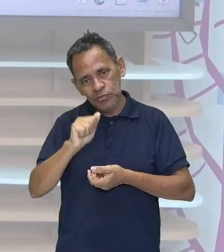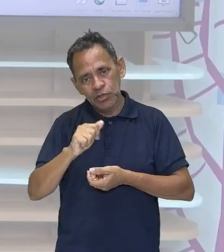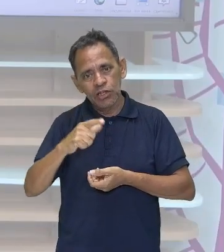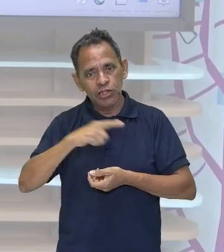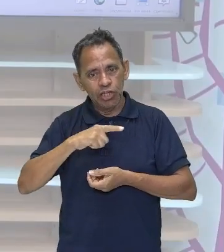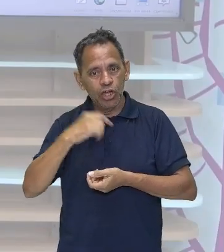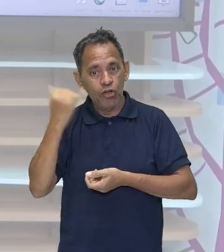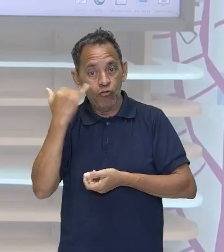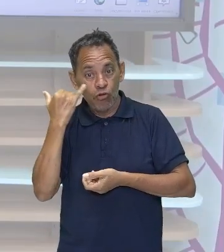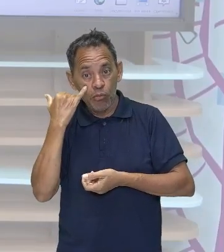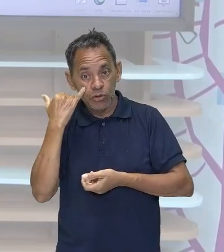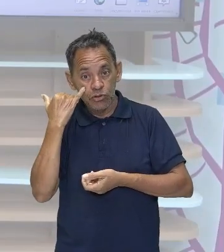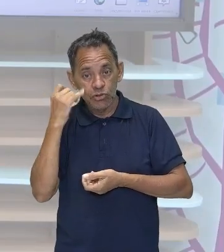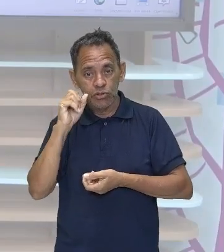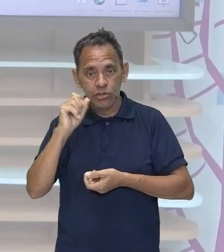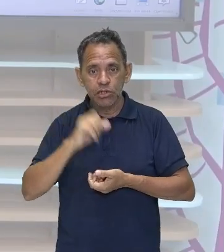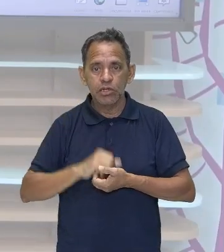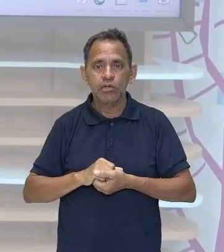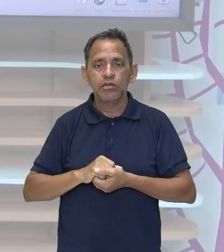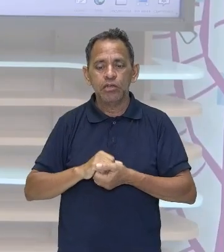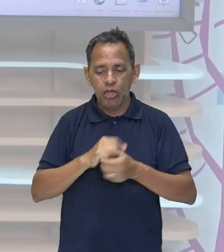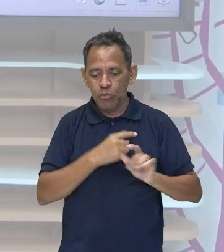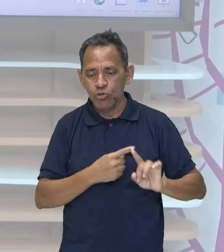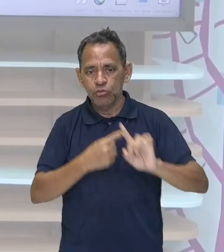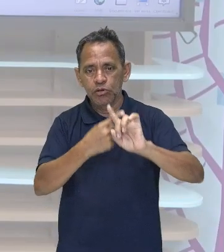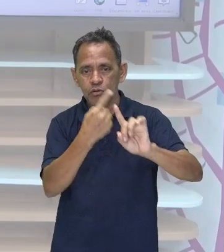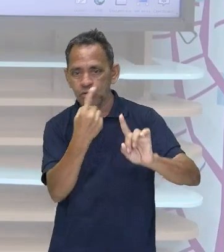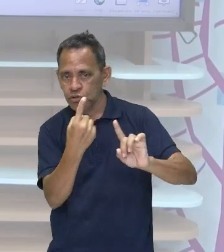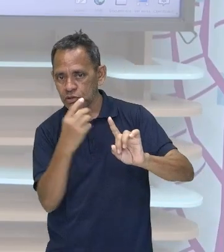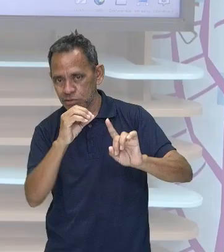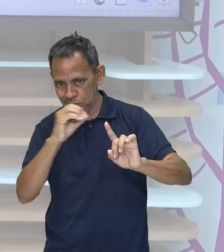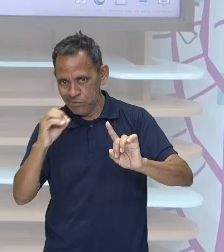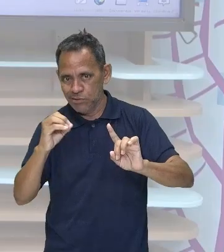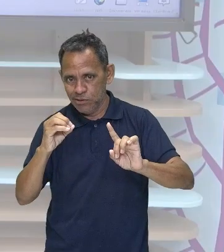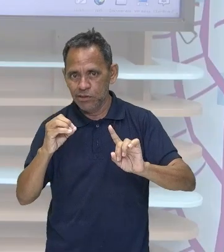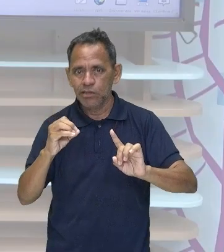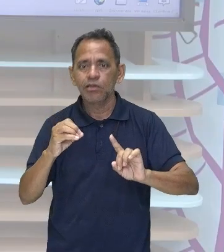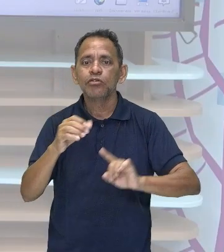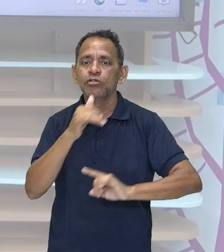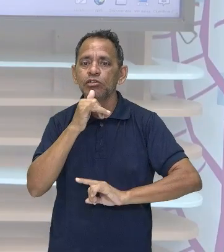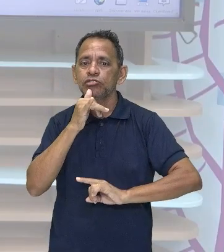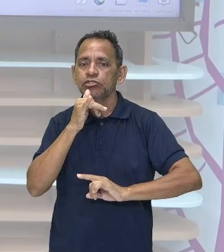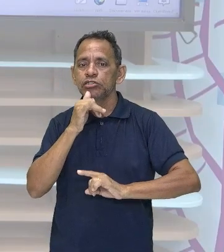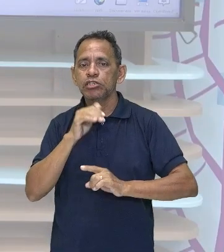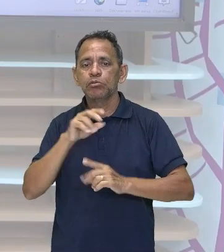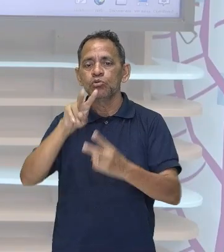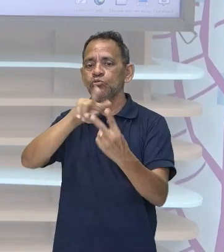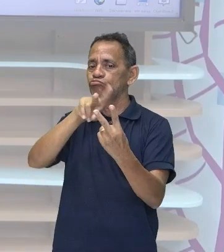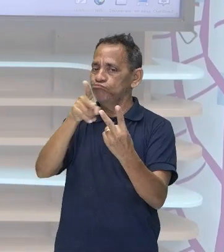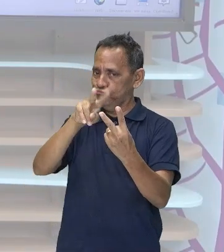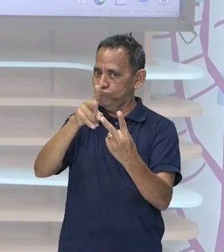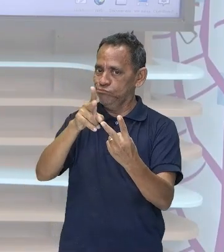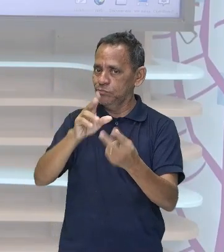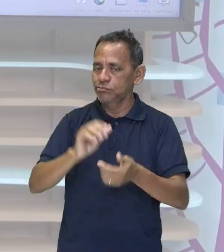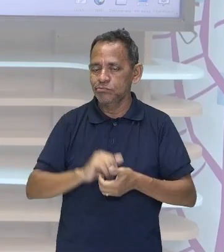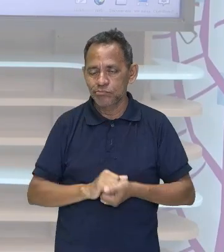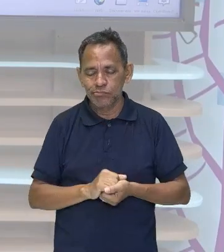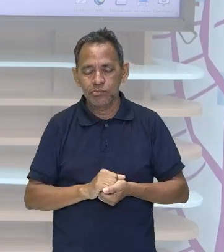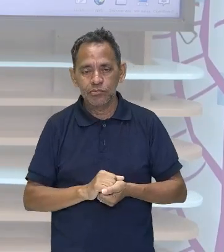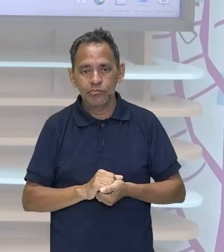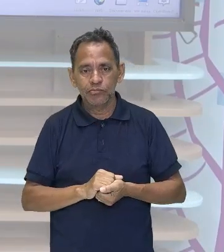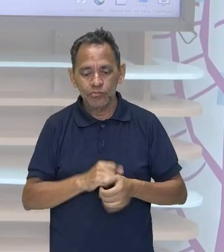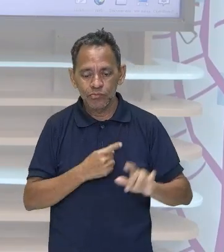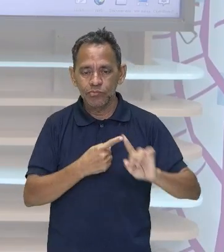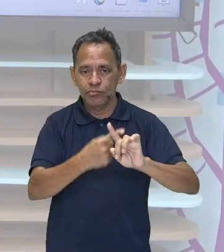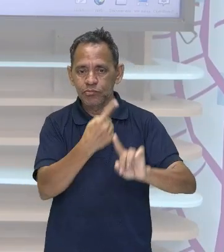desse comprimento, eu multiplicaria por 100, que é o nosso exemplo hipotético aqui, né, multiplicaria por 100 e conseguir encontrar